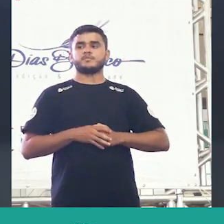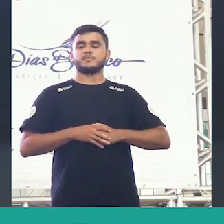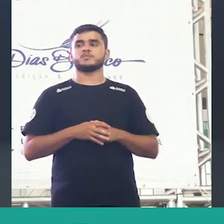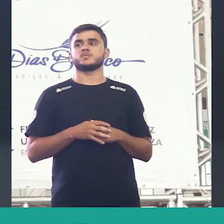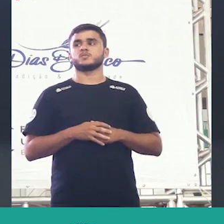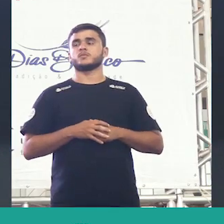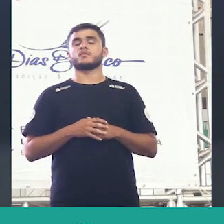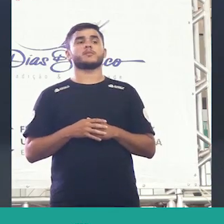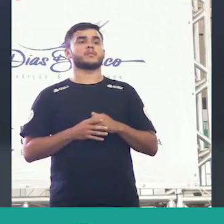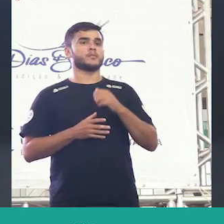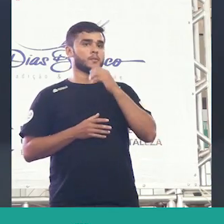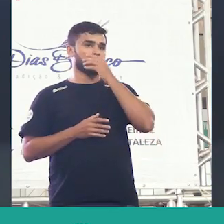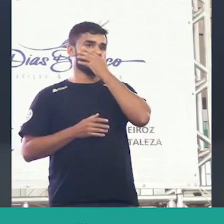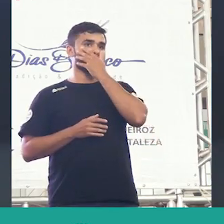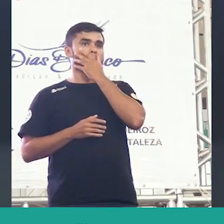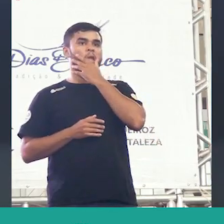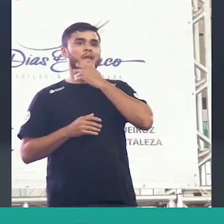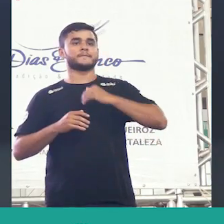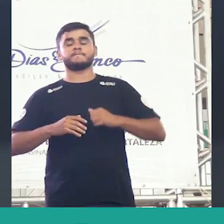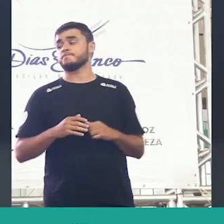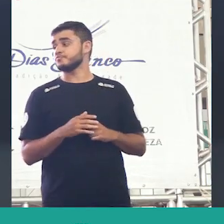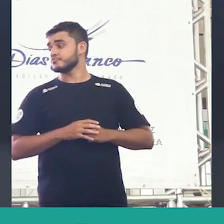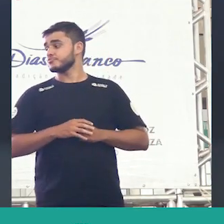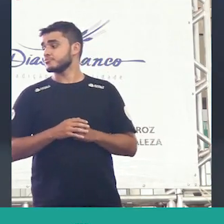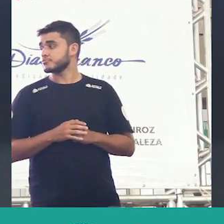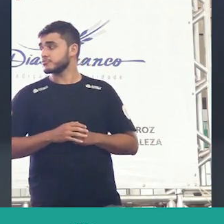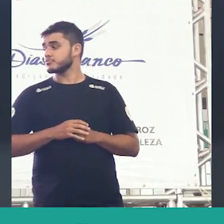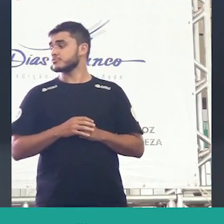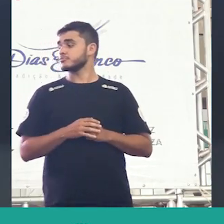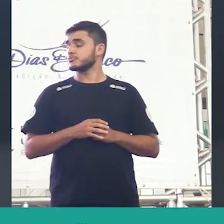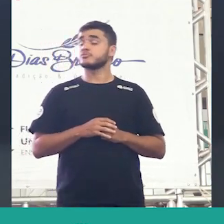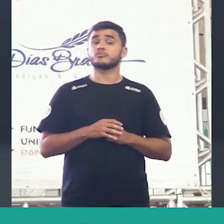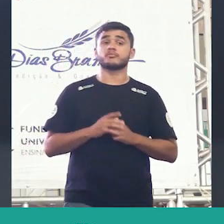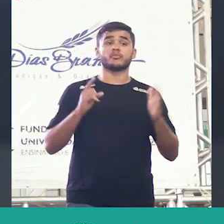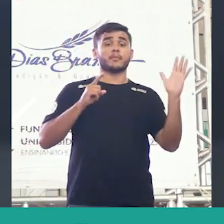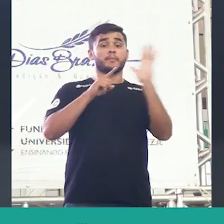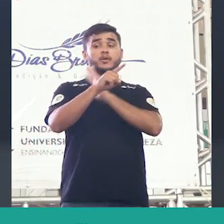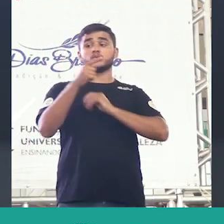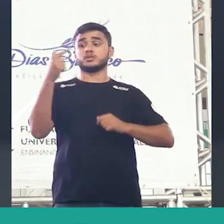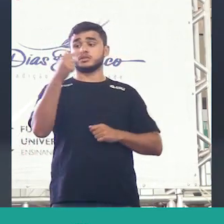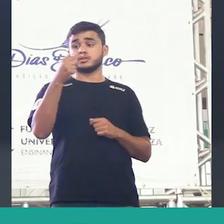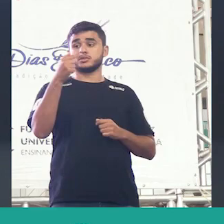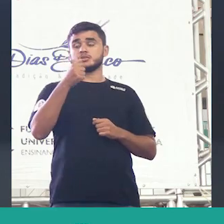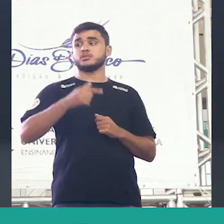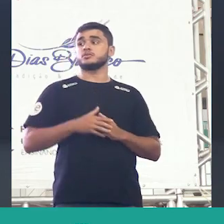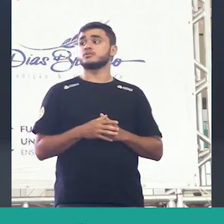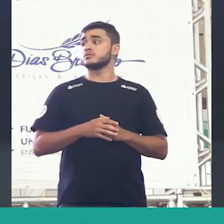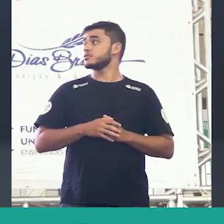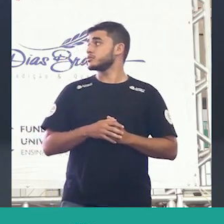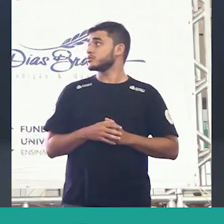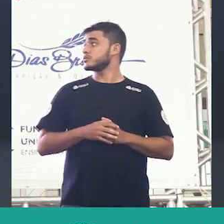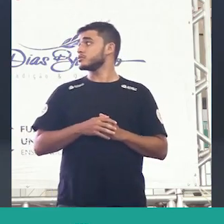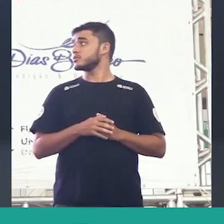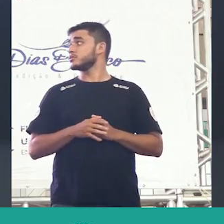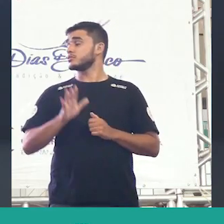A. Ok. Vamos lá. Questão de número 7. Antes da